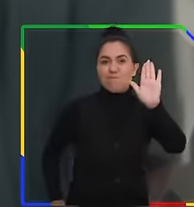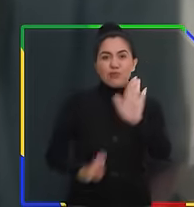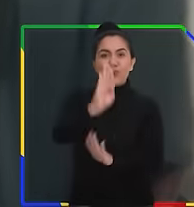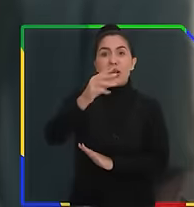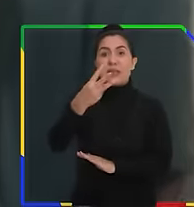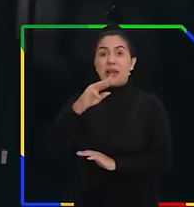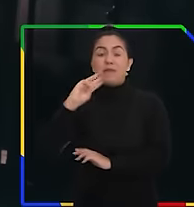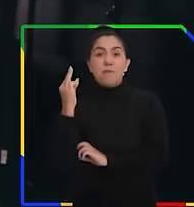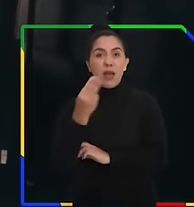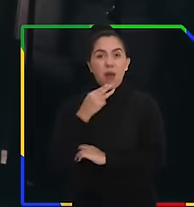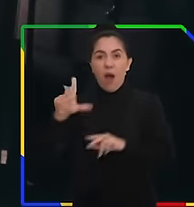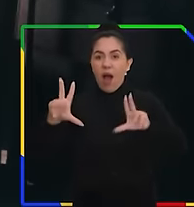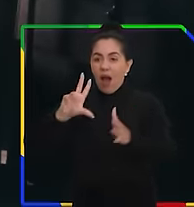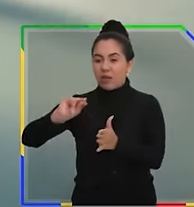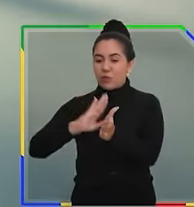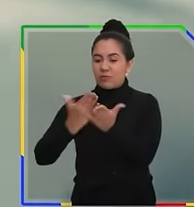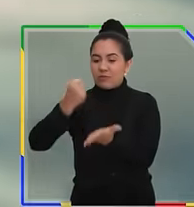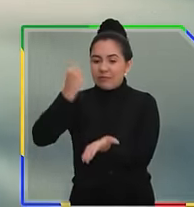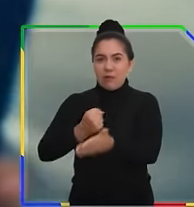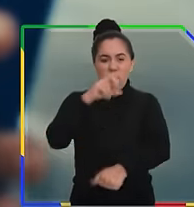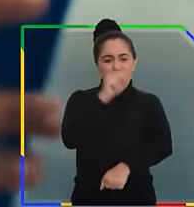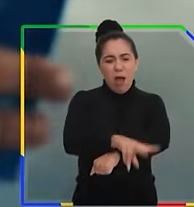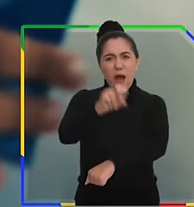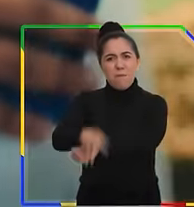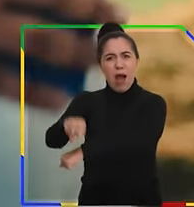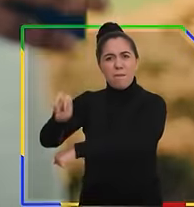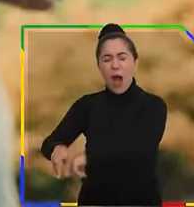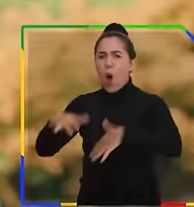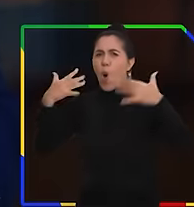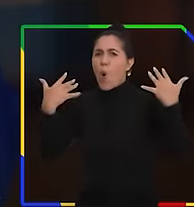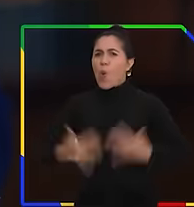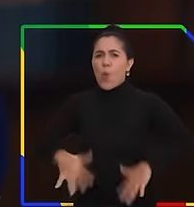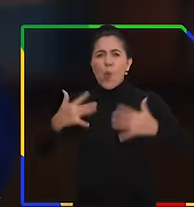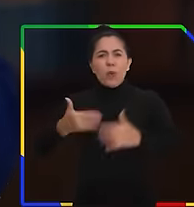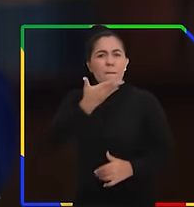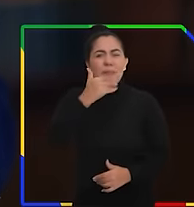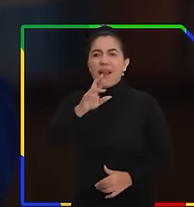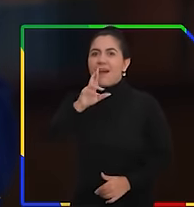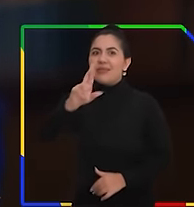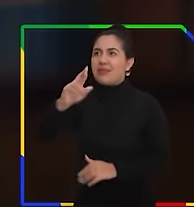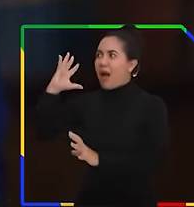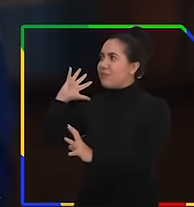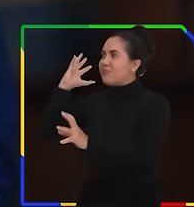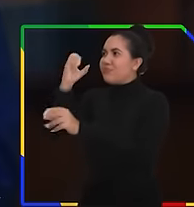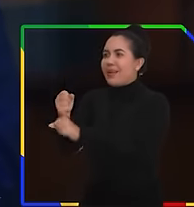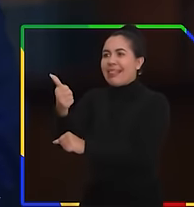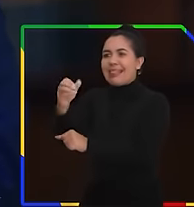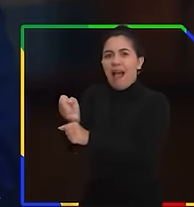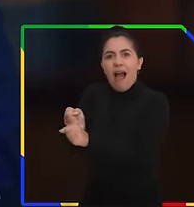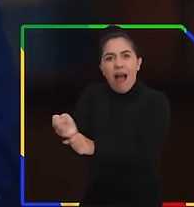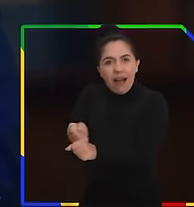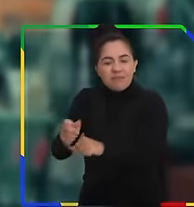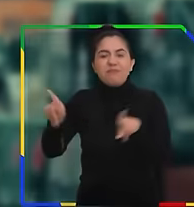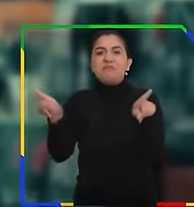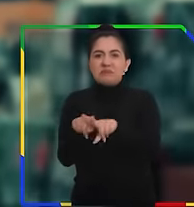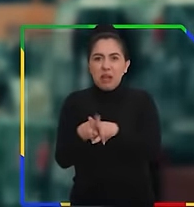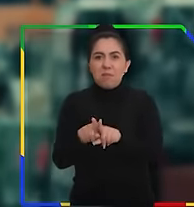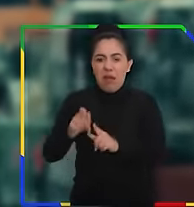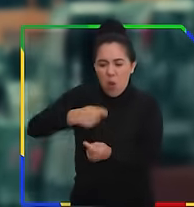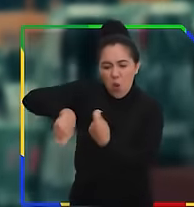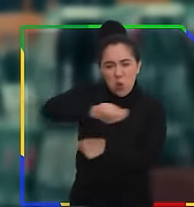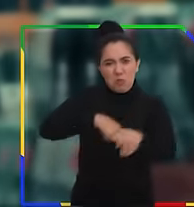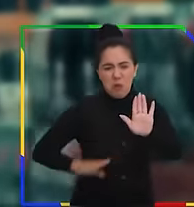recorde de cerca de 3 milhões de empregos com carteira assinada. É a menor taxa de desemprego nos últimos 10 anos